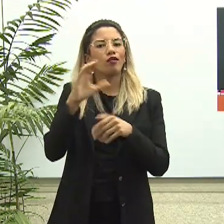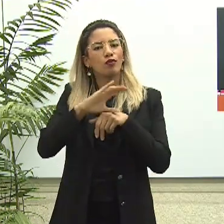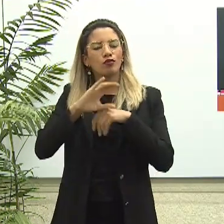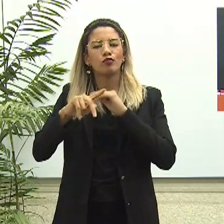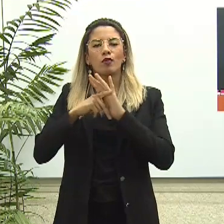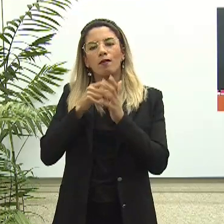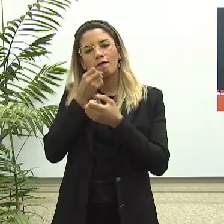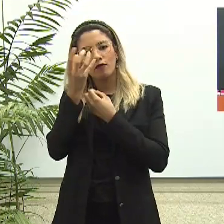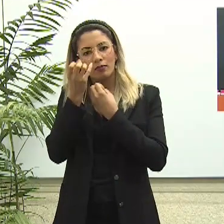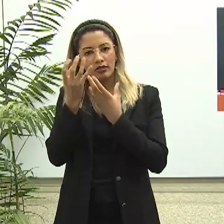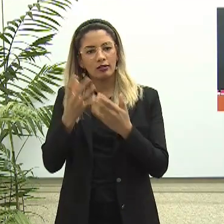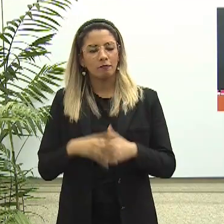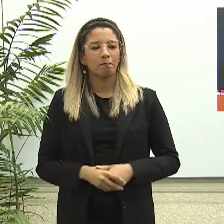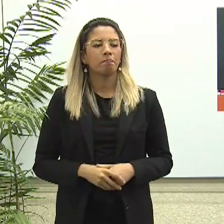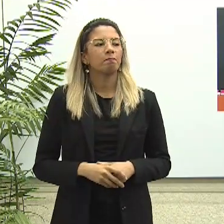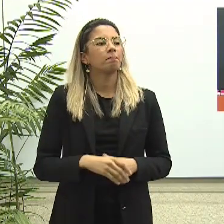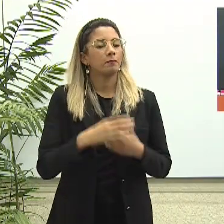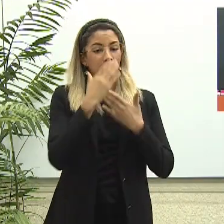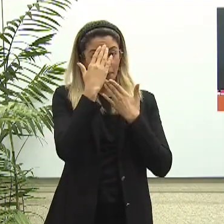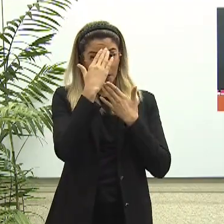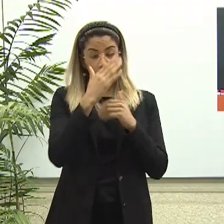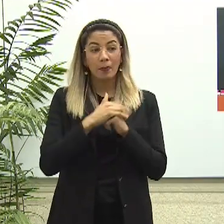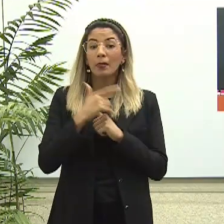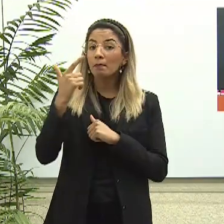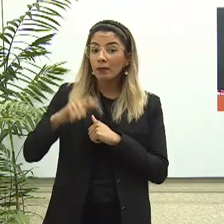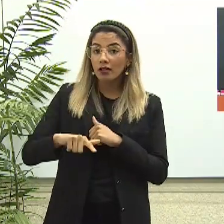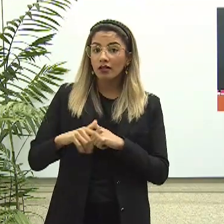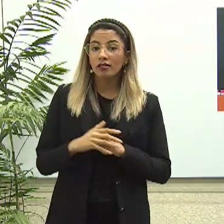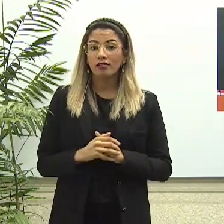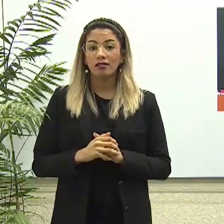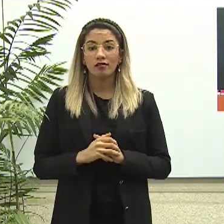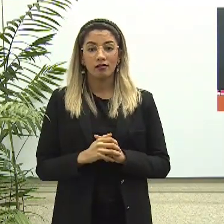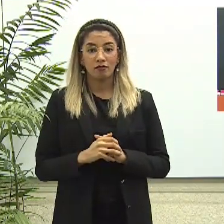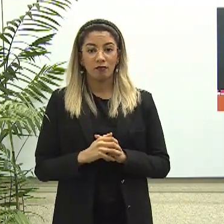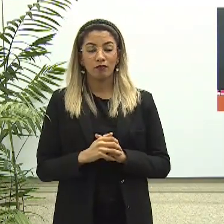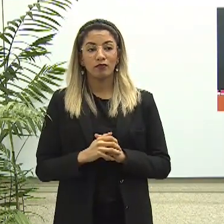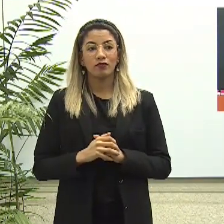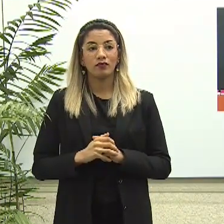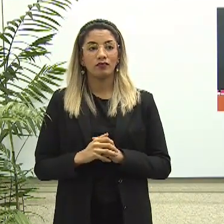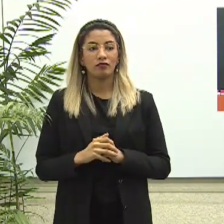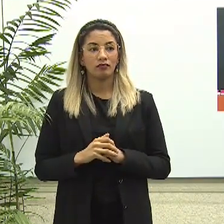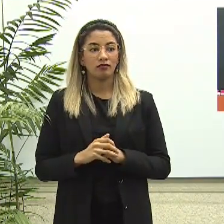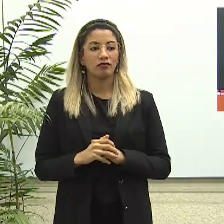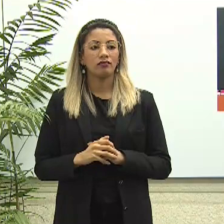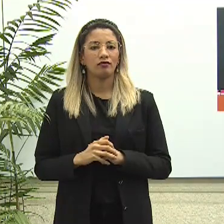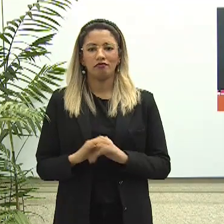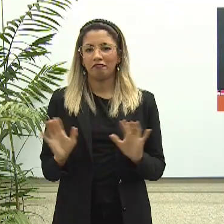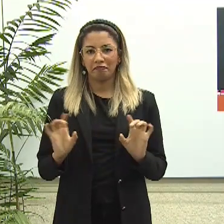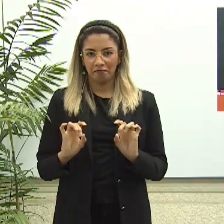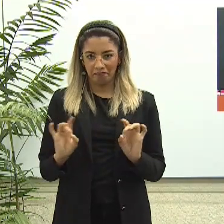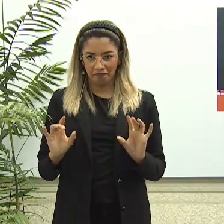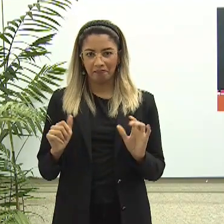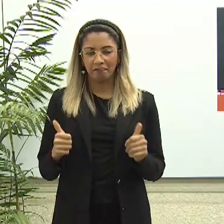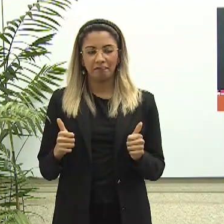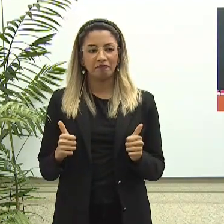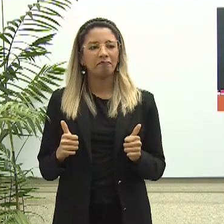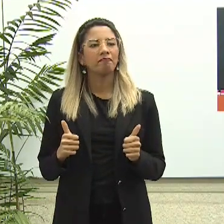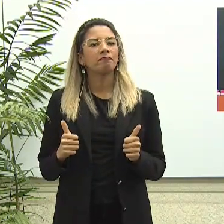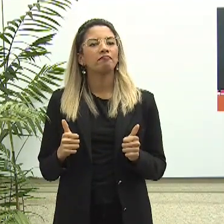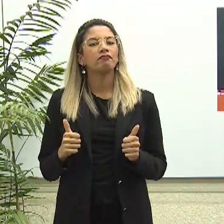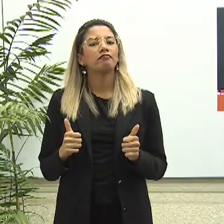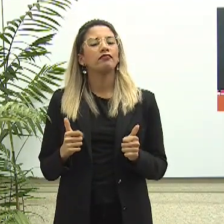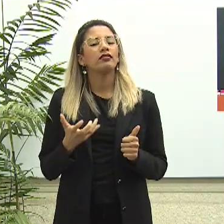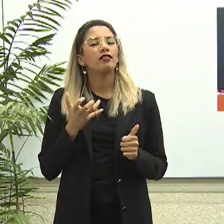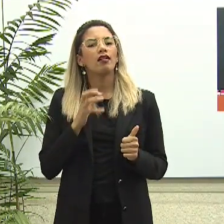isso obrigada eh mais alguém pessoal acho que tá suficiente quem gostaria de